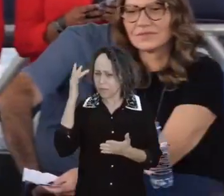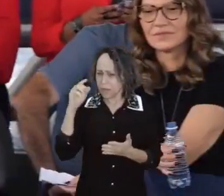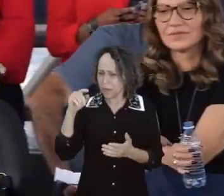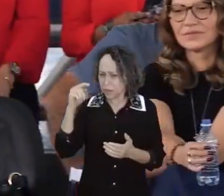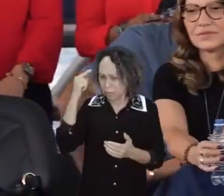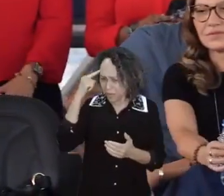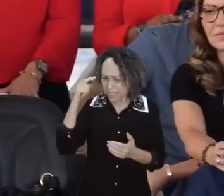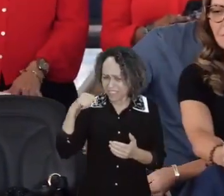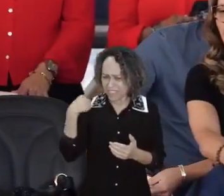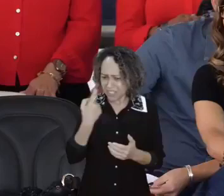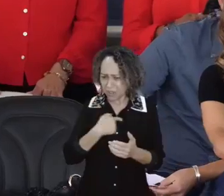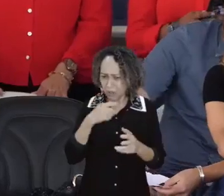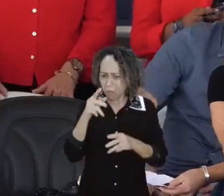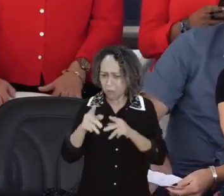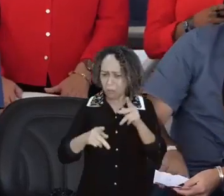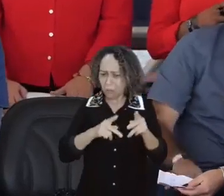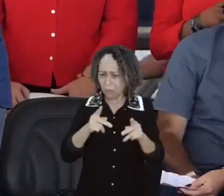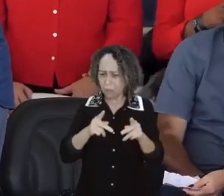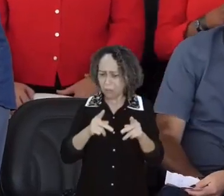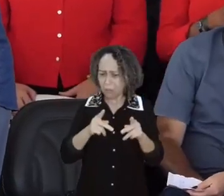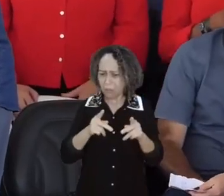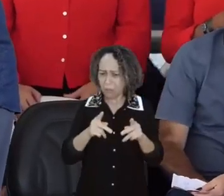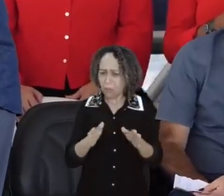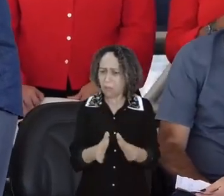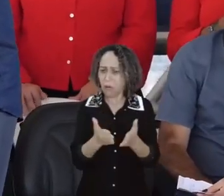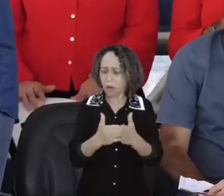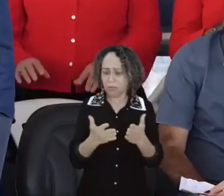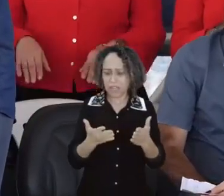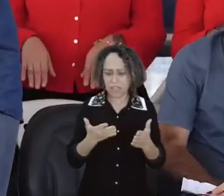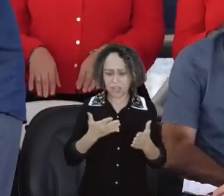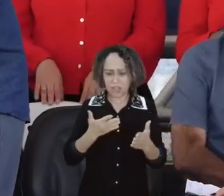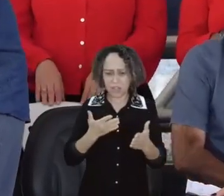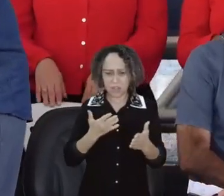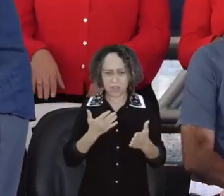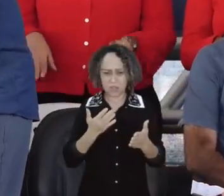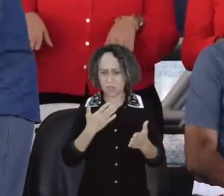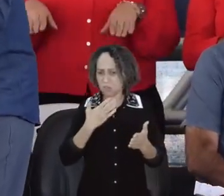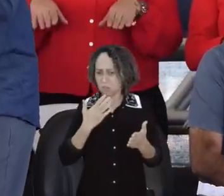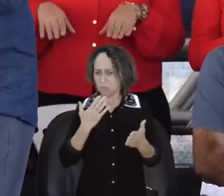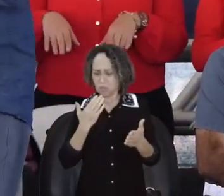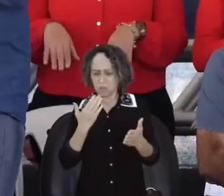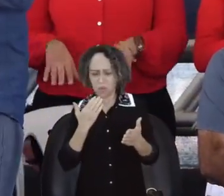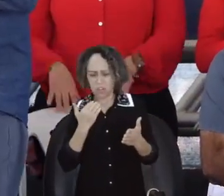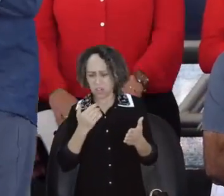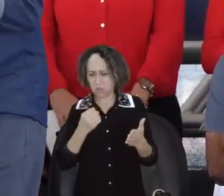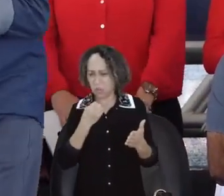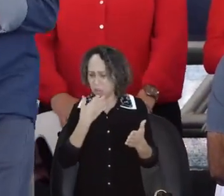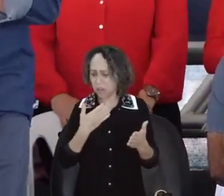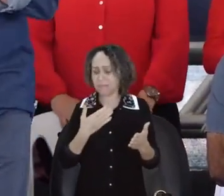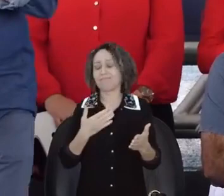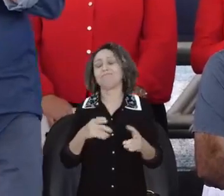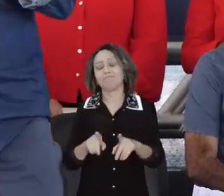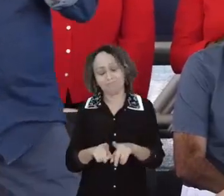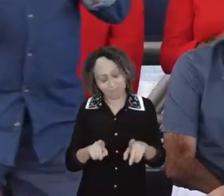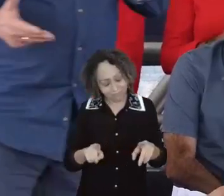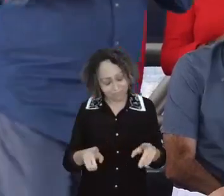que dizer todo dia: a gente quer comer bem. A gente quer morar bem, a gente quer se vestir bem, a gente